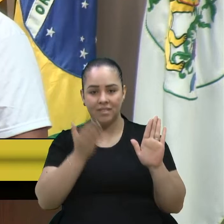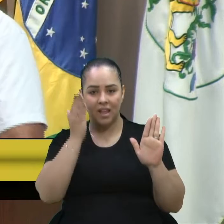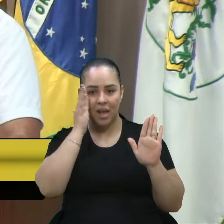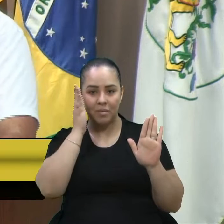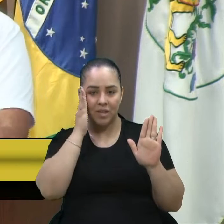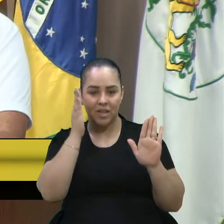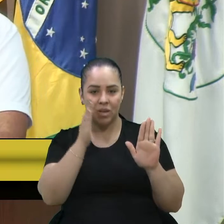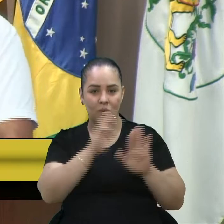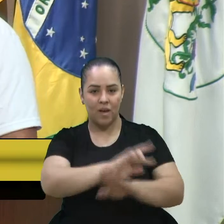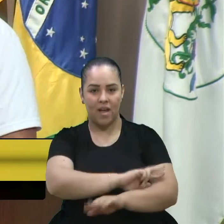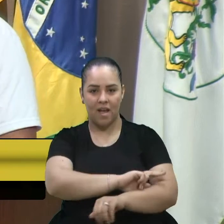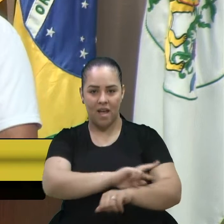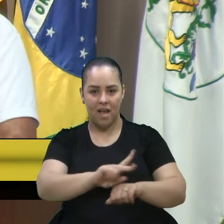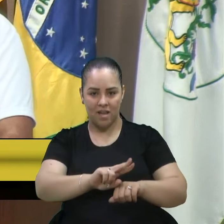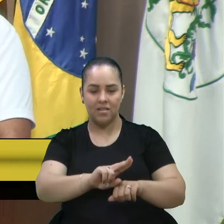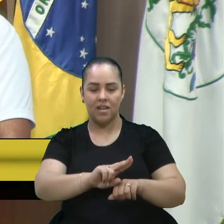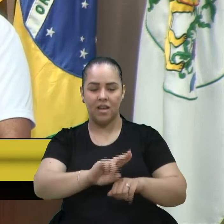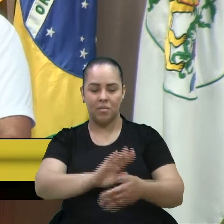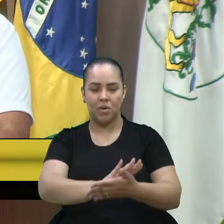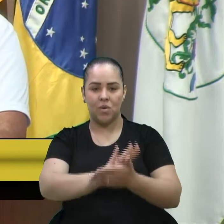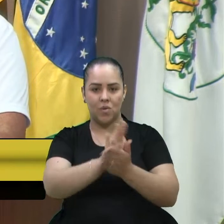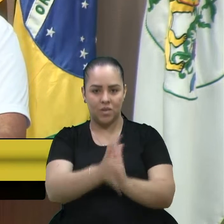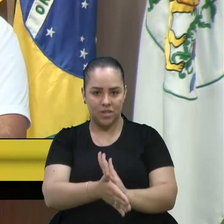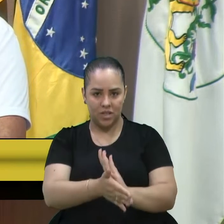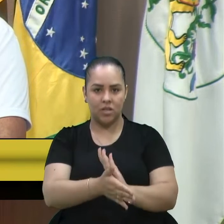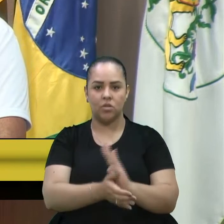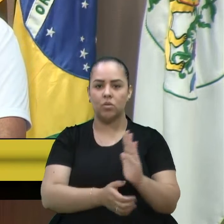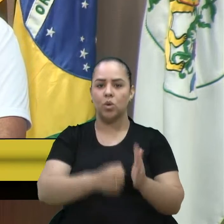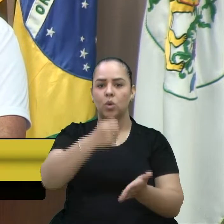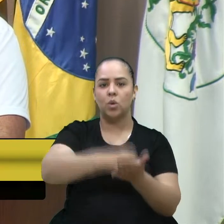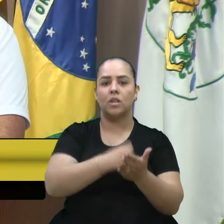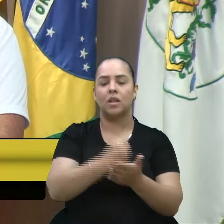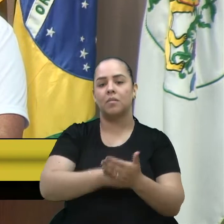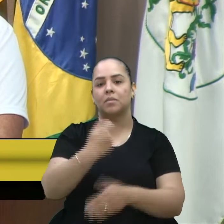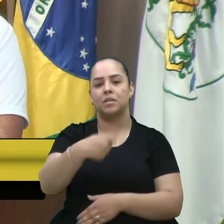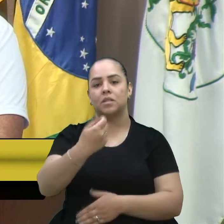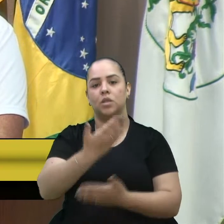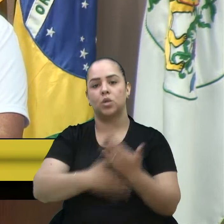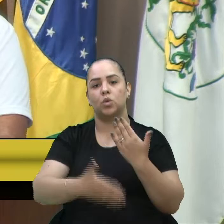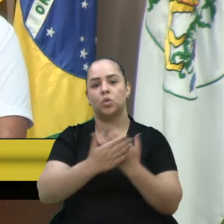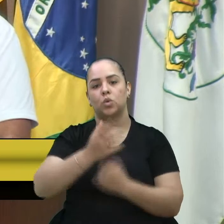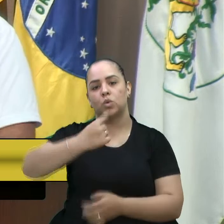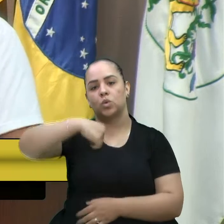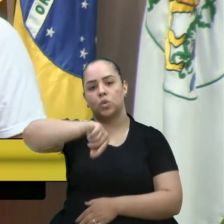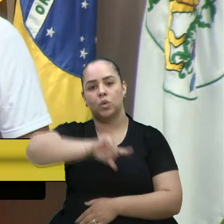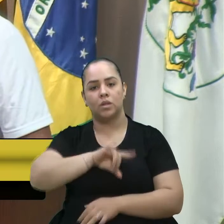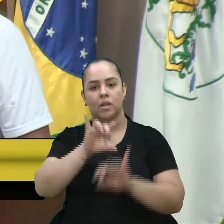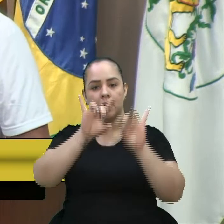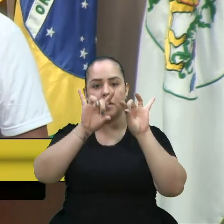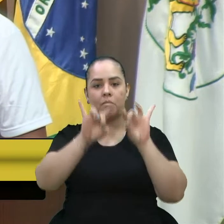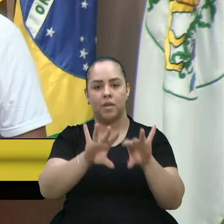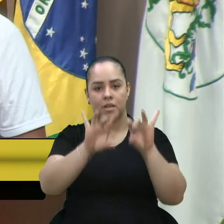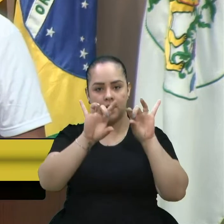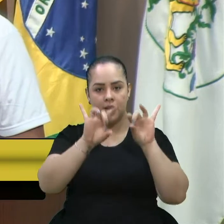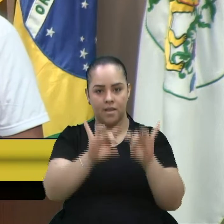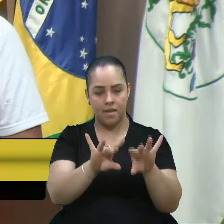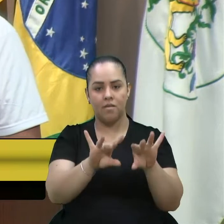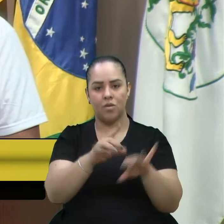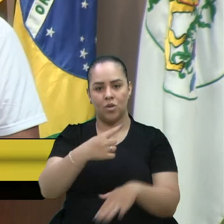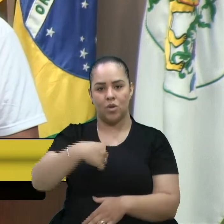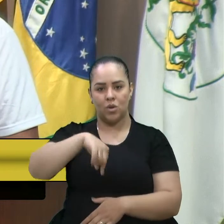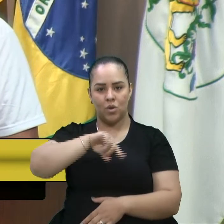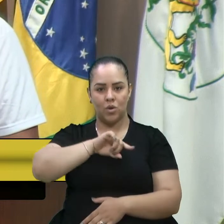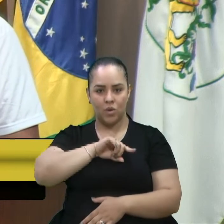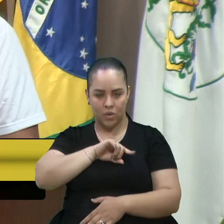né, e lutar contra ele é uma causa que deve ser de todas e todos nós, especialmente nós